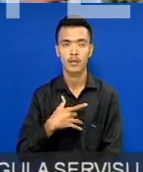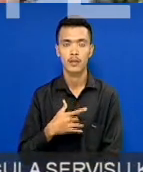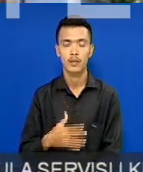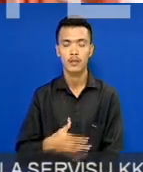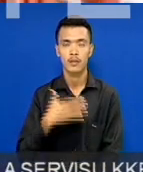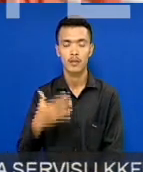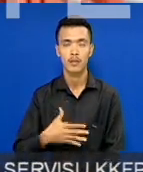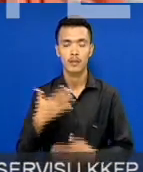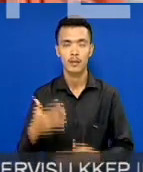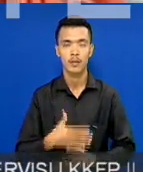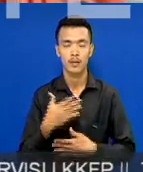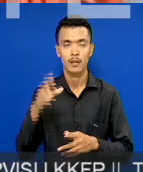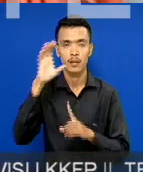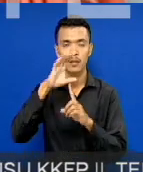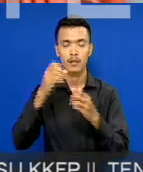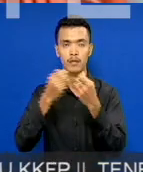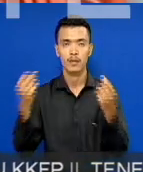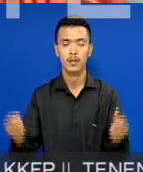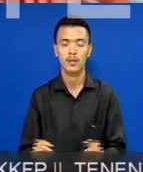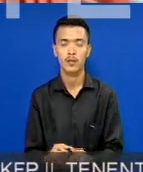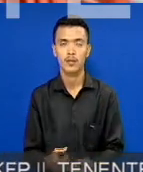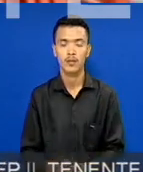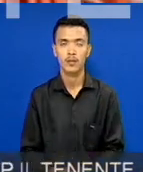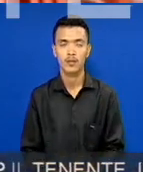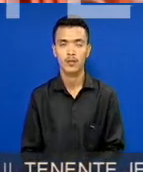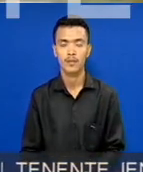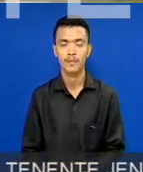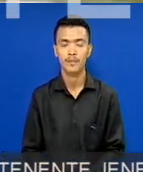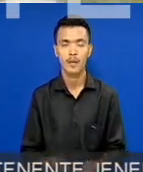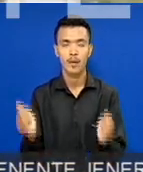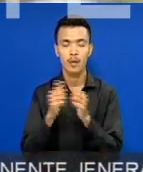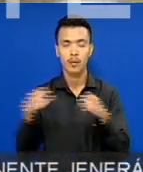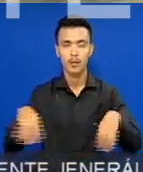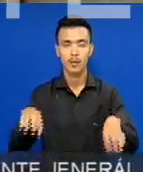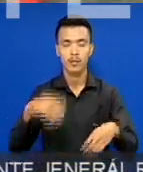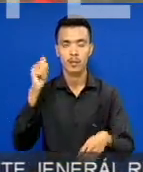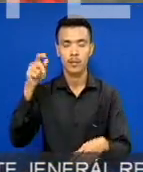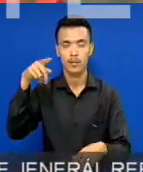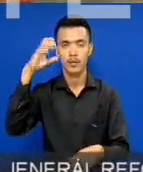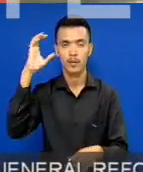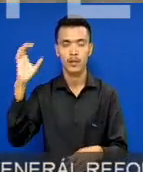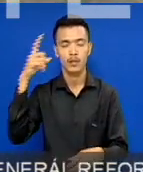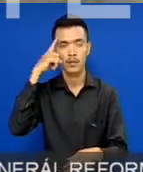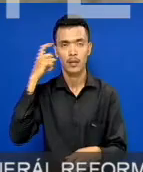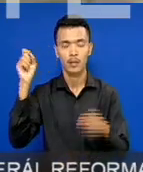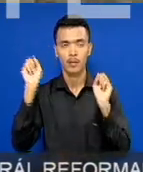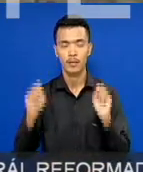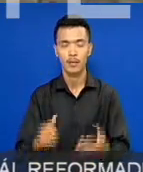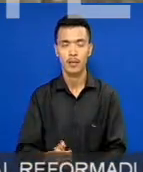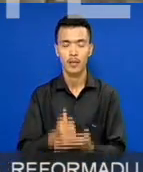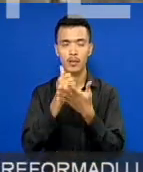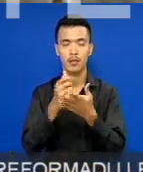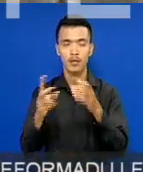orgulho. Sefisuku Lupal Gabriel de Jesus aprecia serviço à Autoridade de Proteção Civil. Também ele falou na